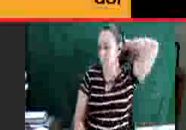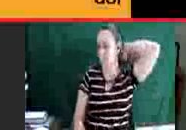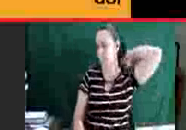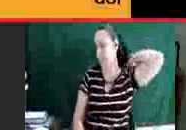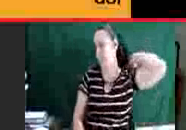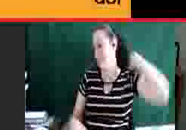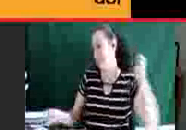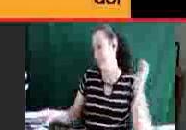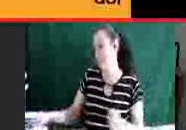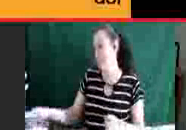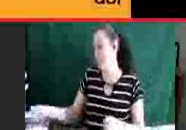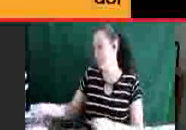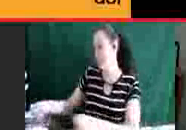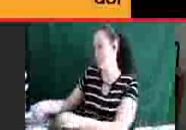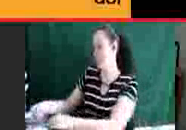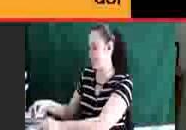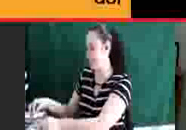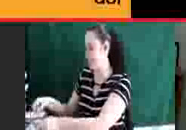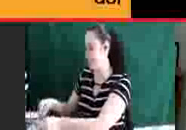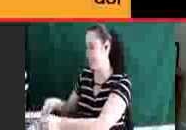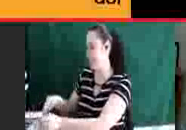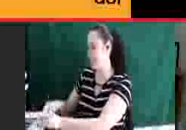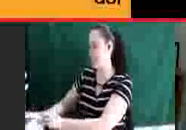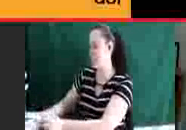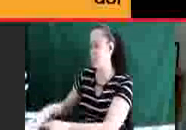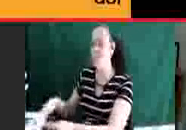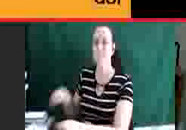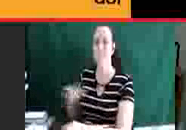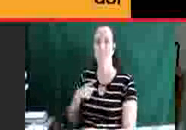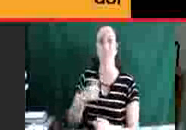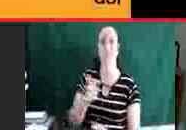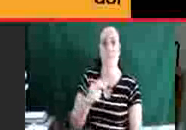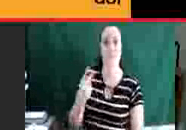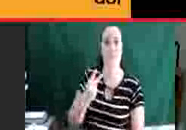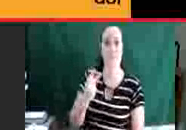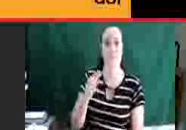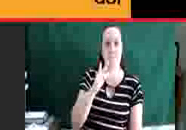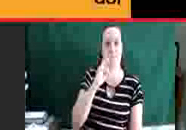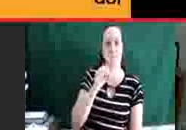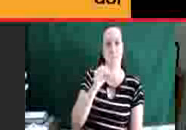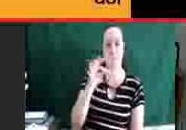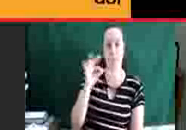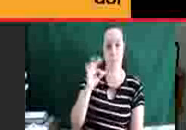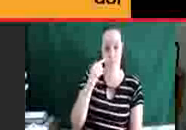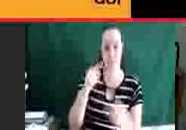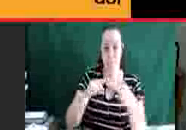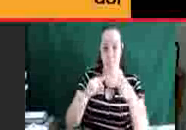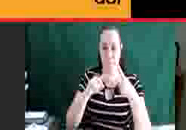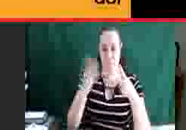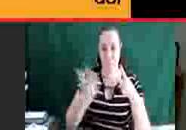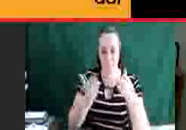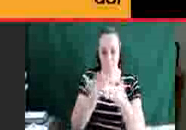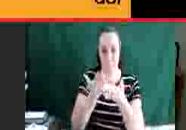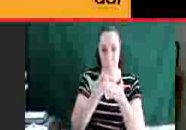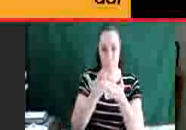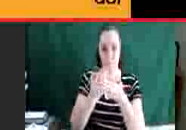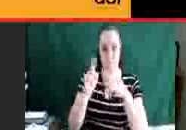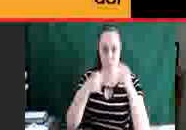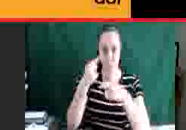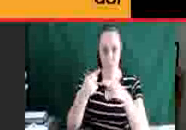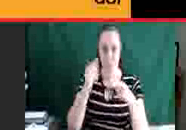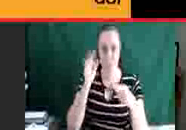Eu queria Isso. saber se a gente vai Então, aprofundar um pouquinho mais. Eu tinha ideia de passar uma ferramenta que é chamada de Autopsy, que é